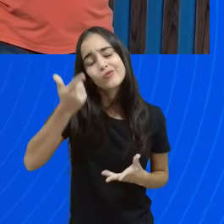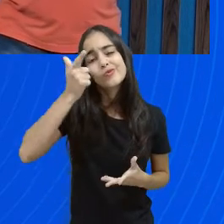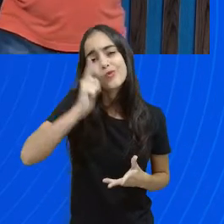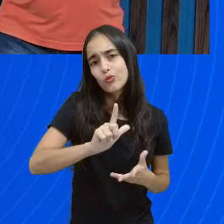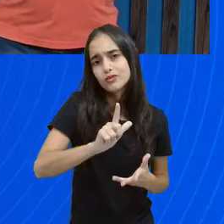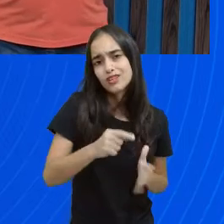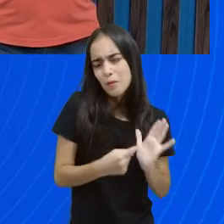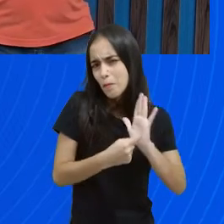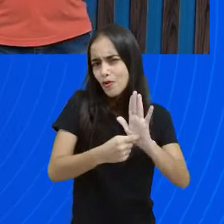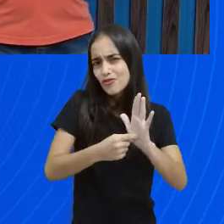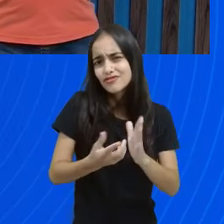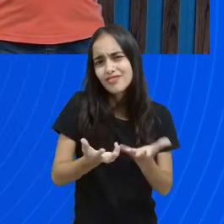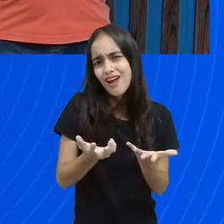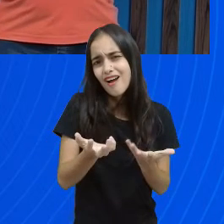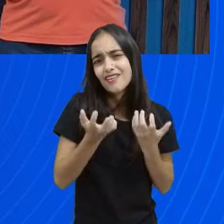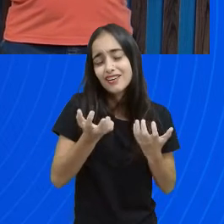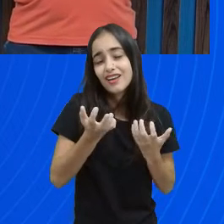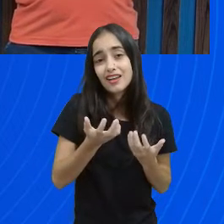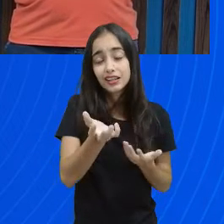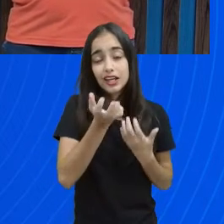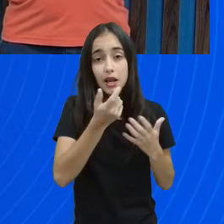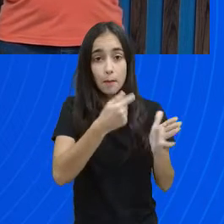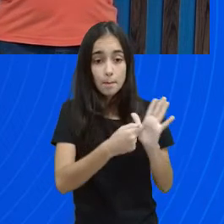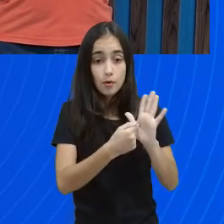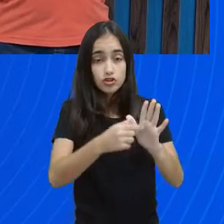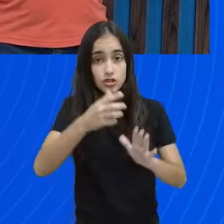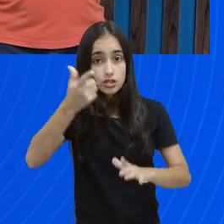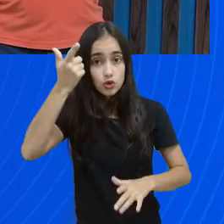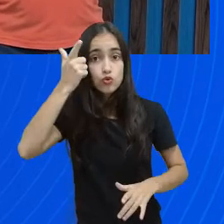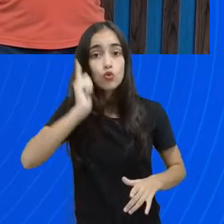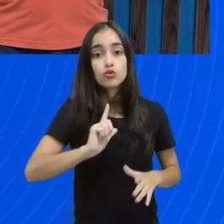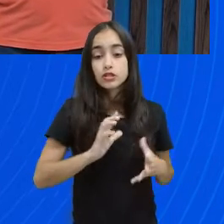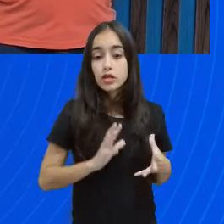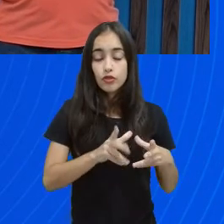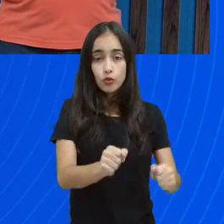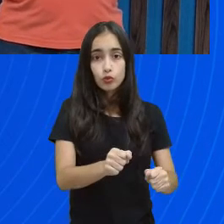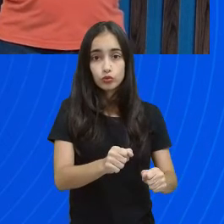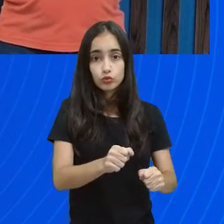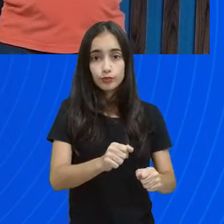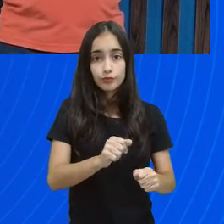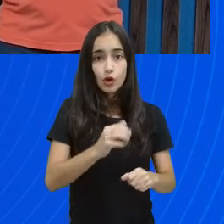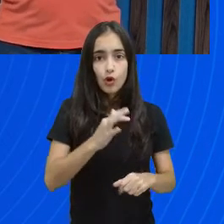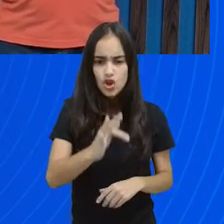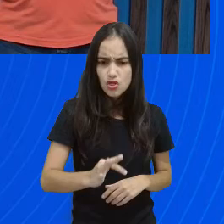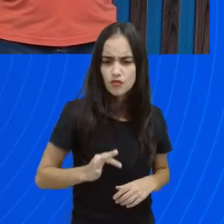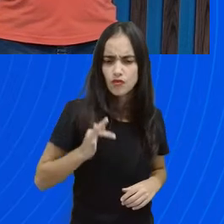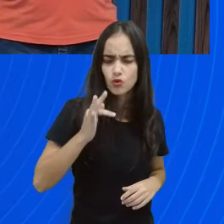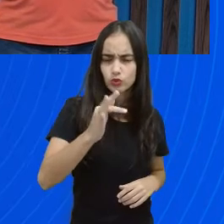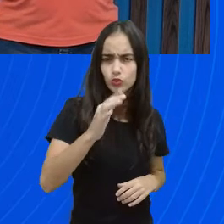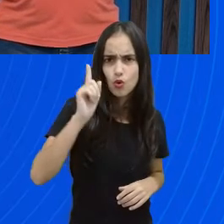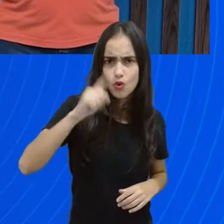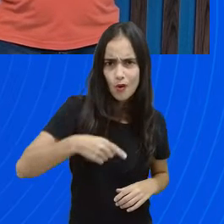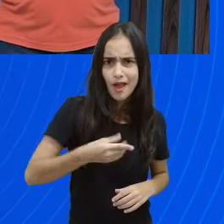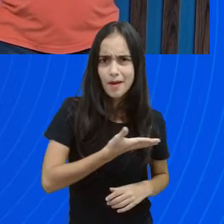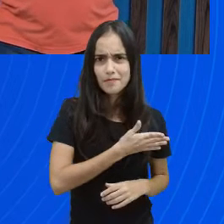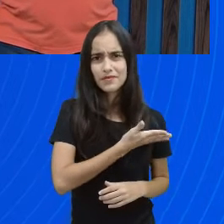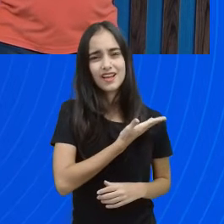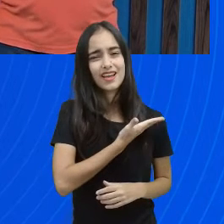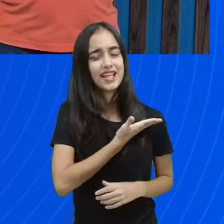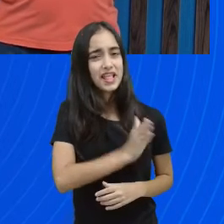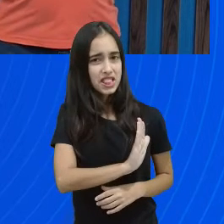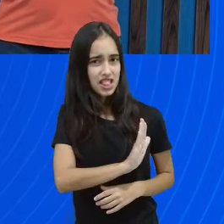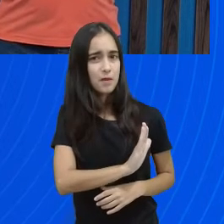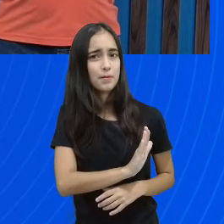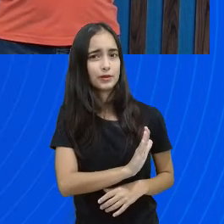também para aquele que seria, né, mais na frente o inimigo americano durante o período da Guerra